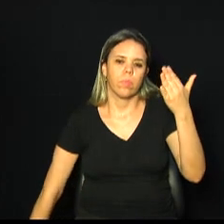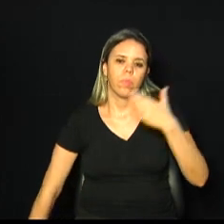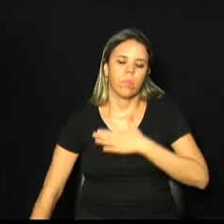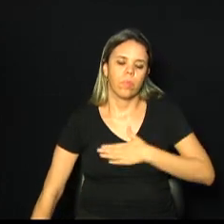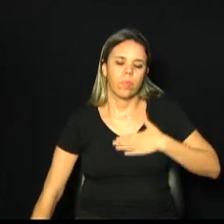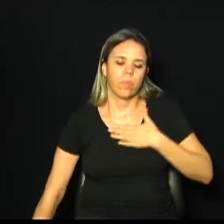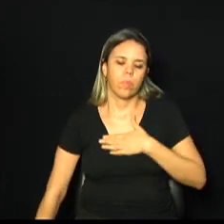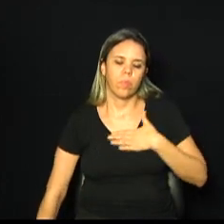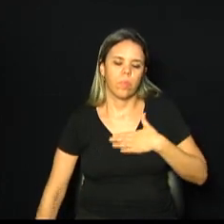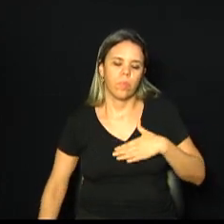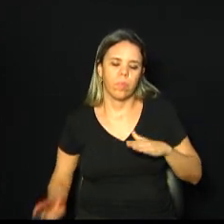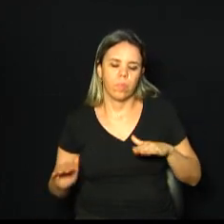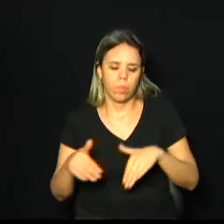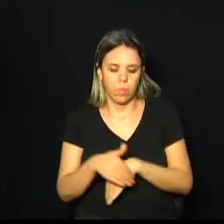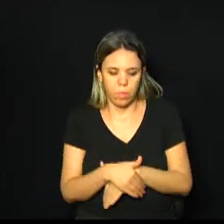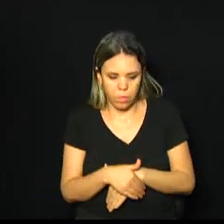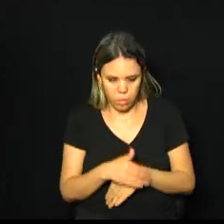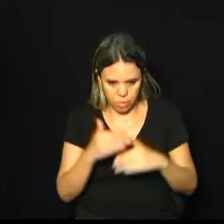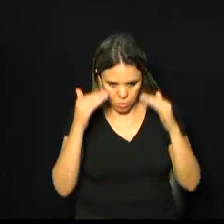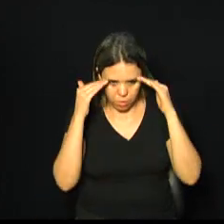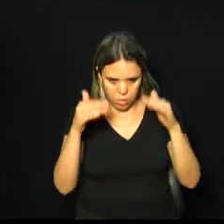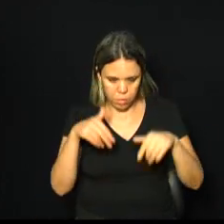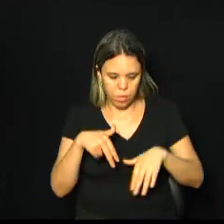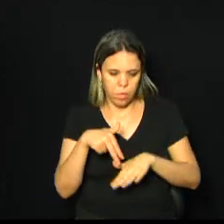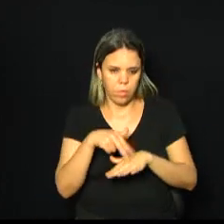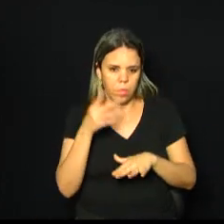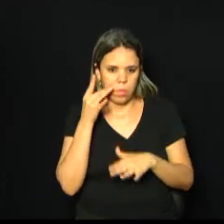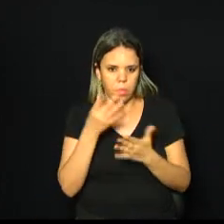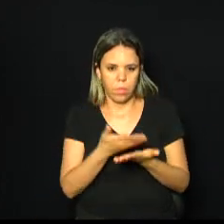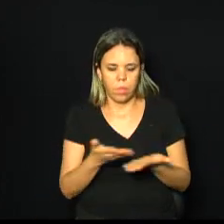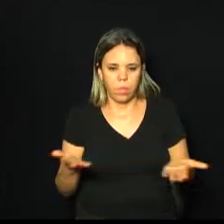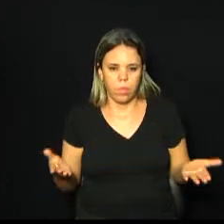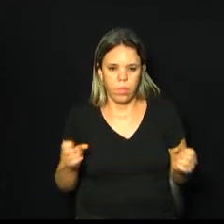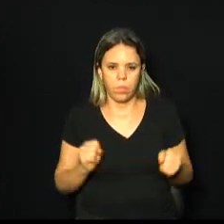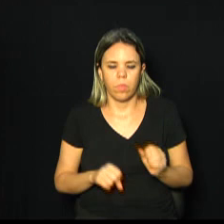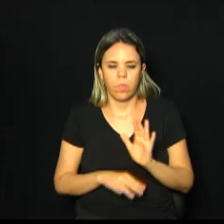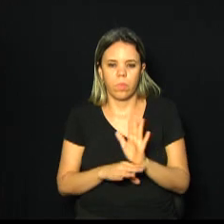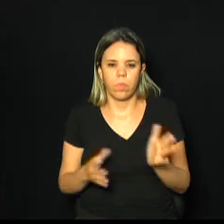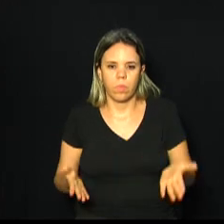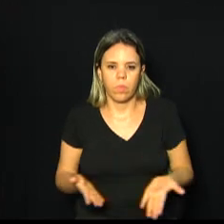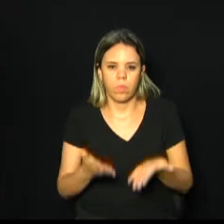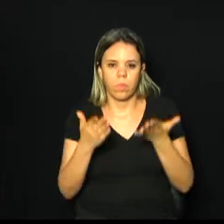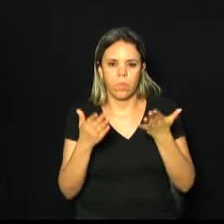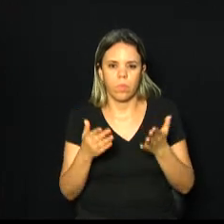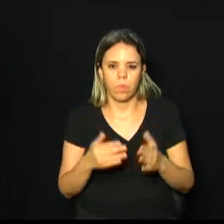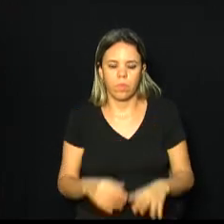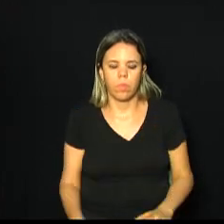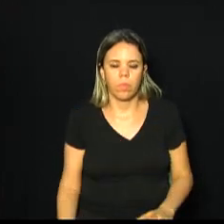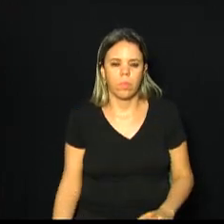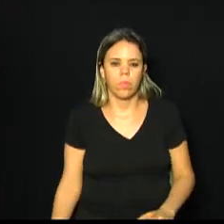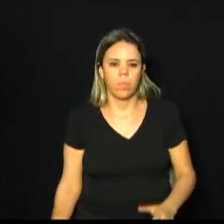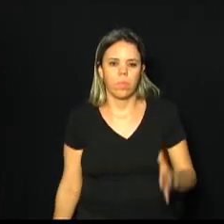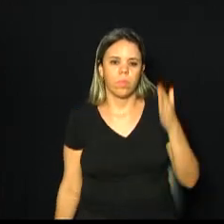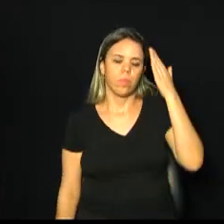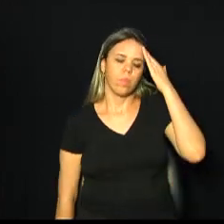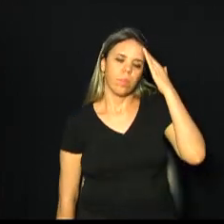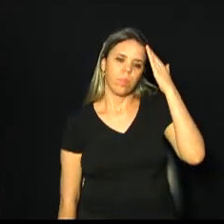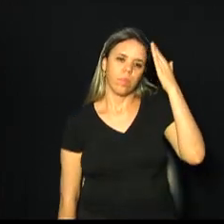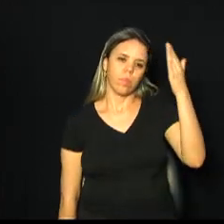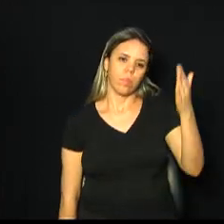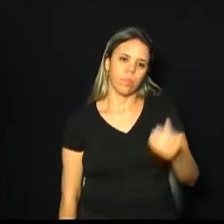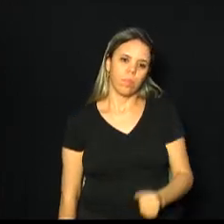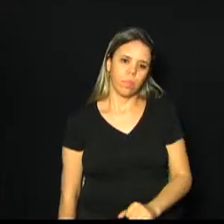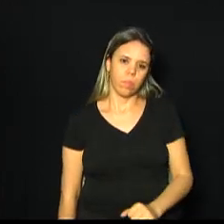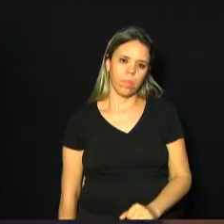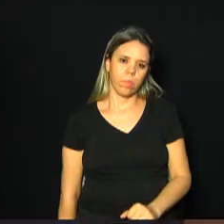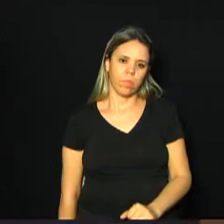humilde, bastante honrado de estar aqui na presença dos senhores e poder colaborar um pouco com a nossa comunidade. Muito obrigado.